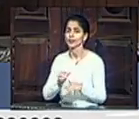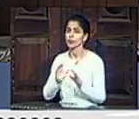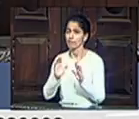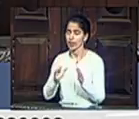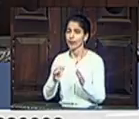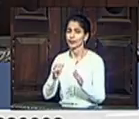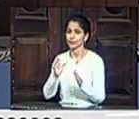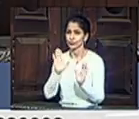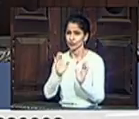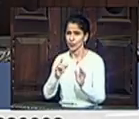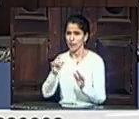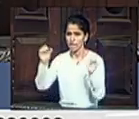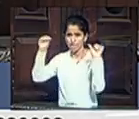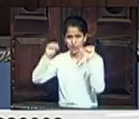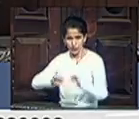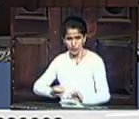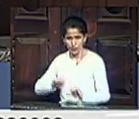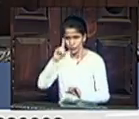não chegou.